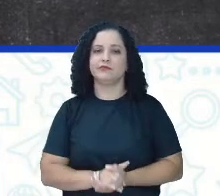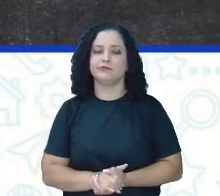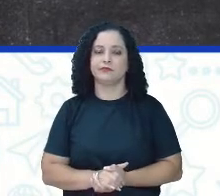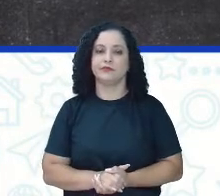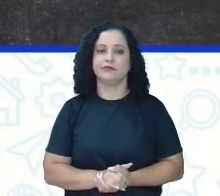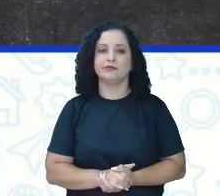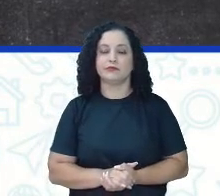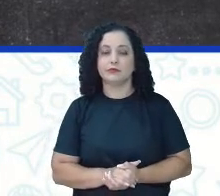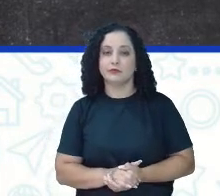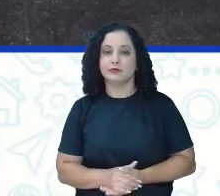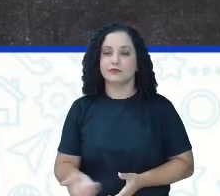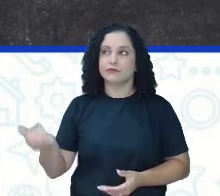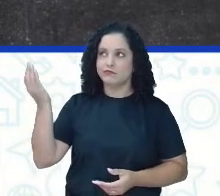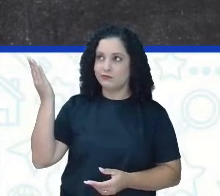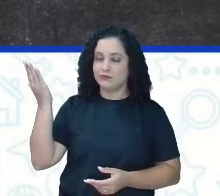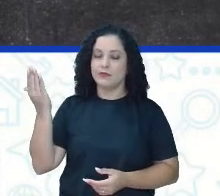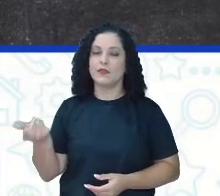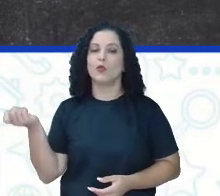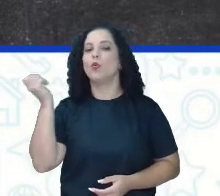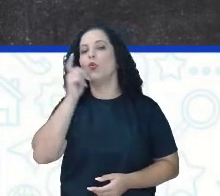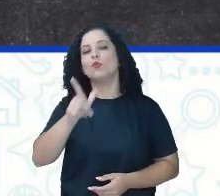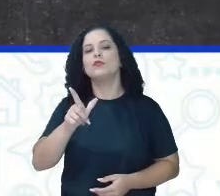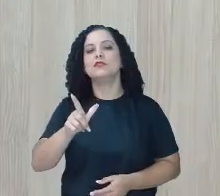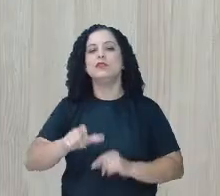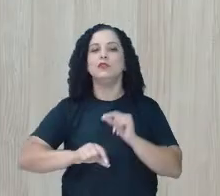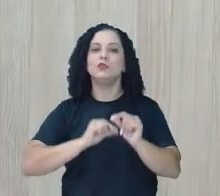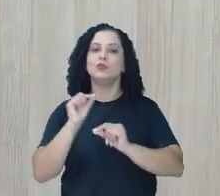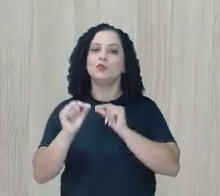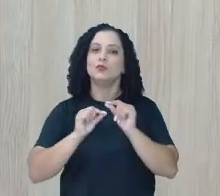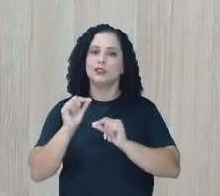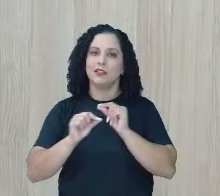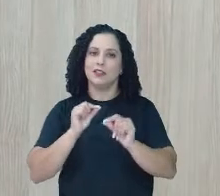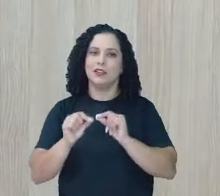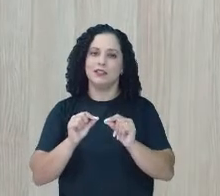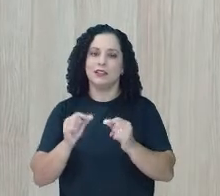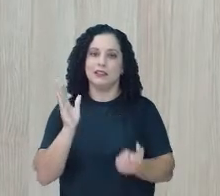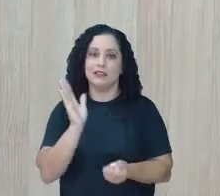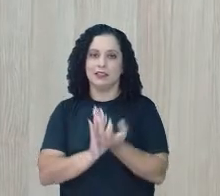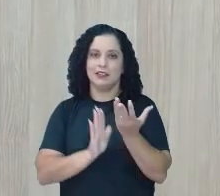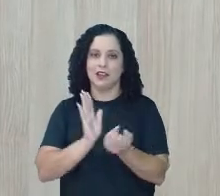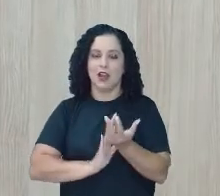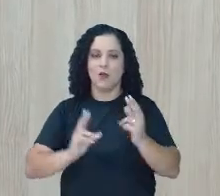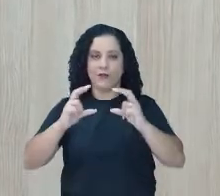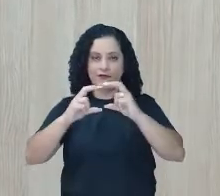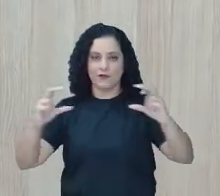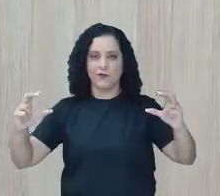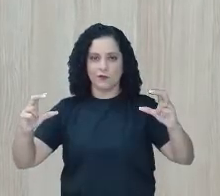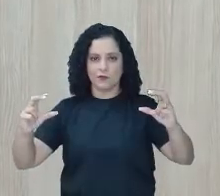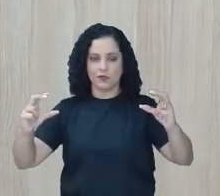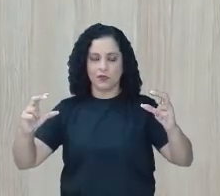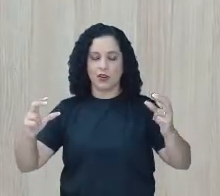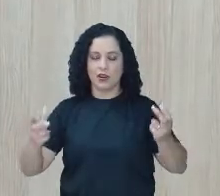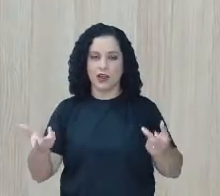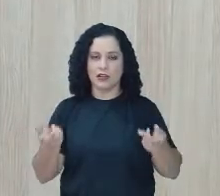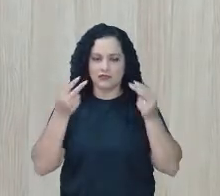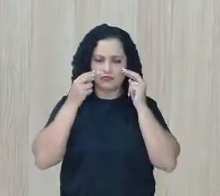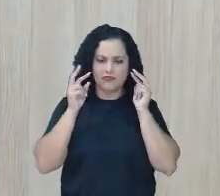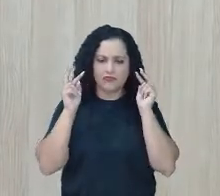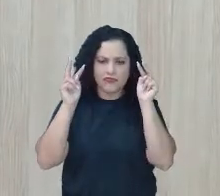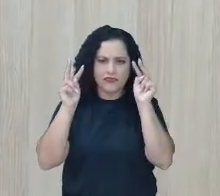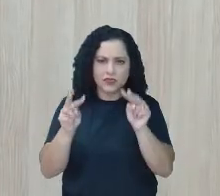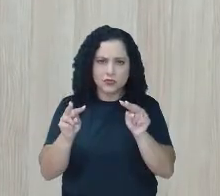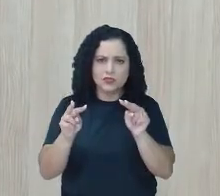certo? Nesse raciocínio, a gente conseguiu aí confeccionar uma fórmula que, de acordo com a nossa